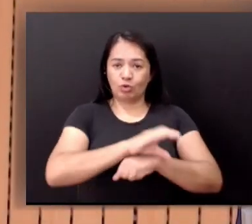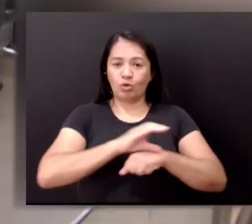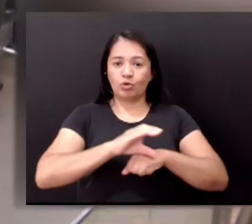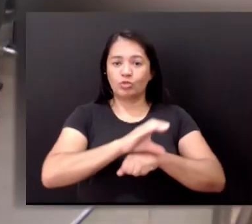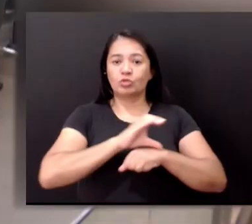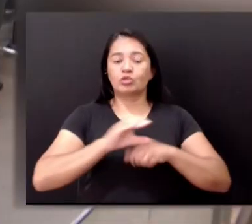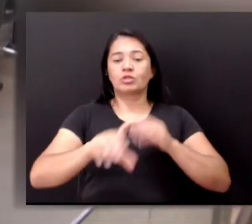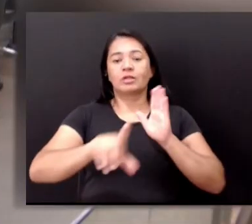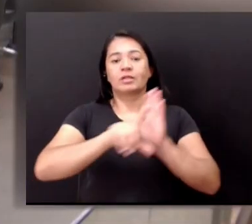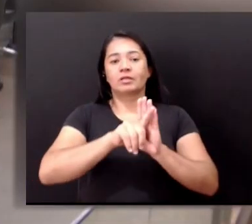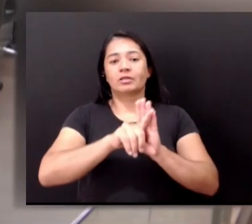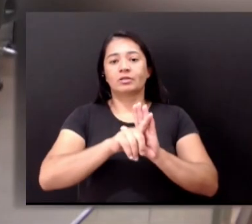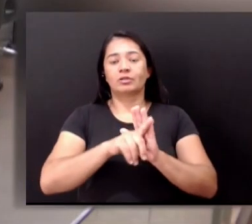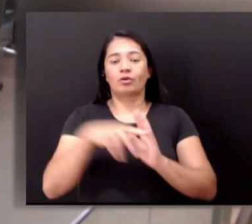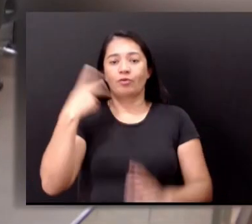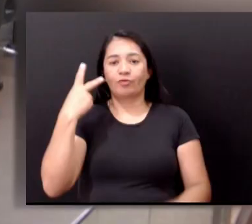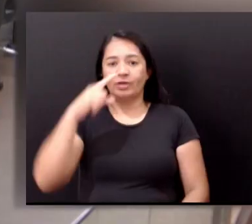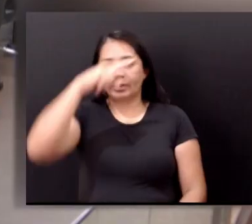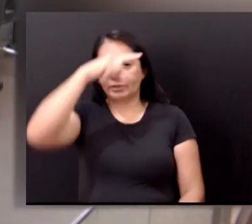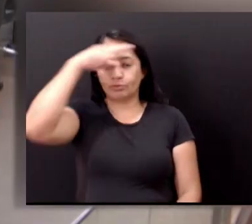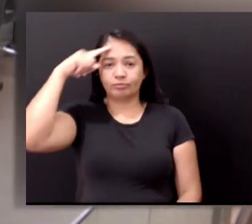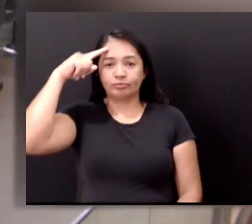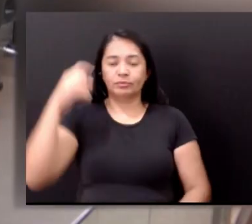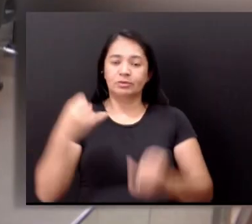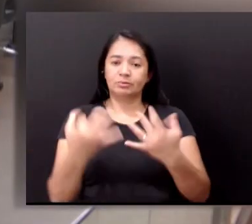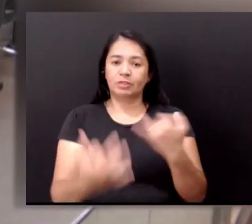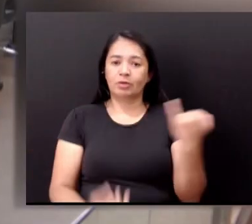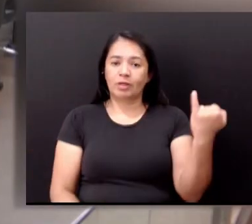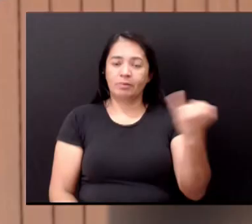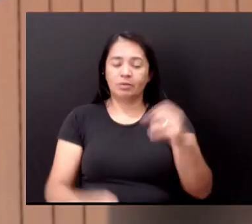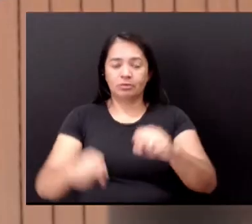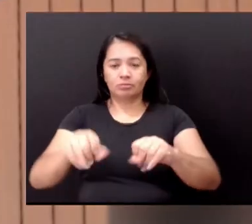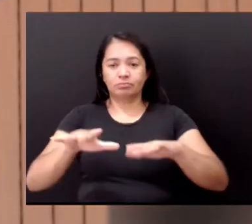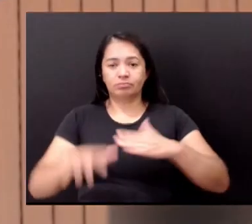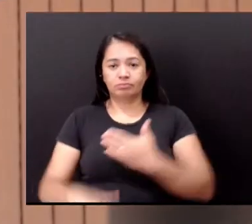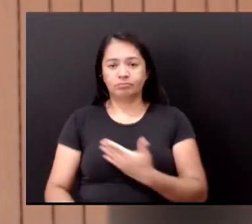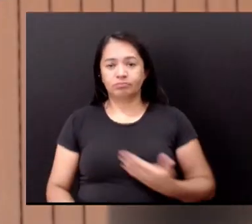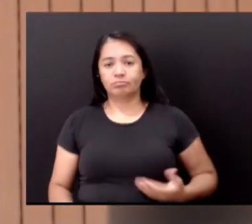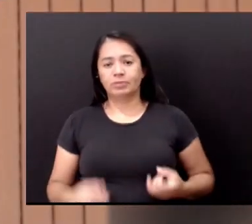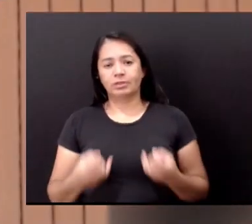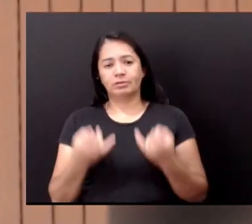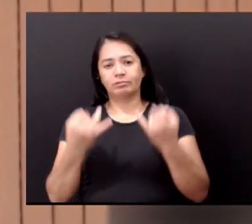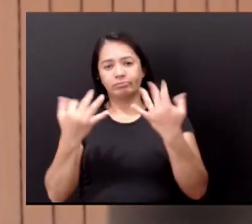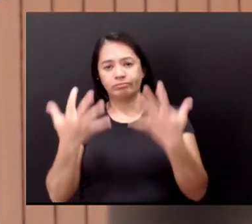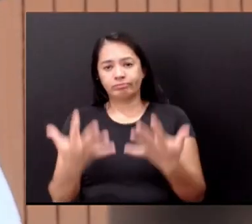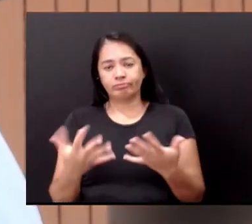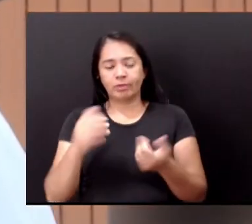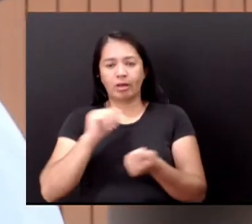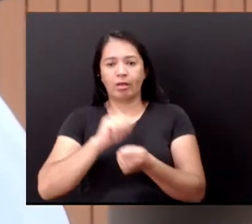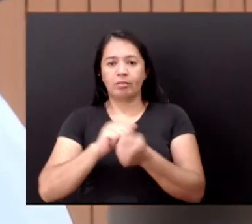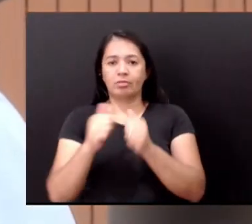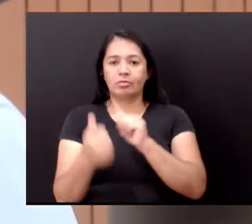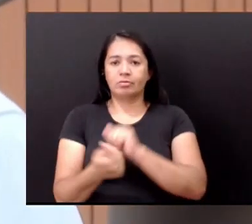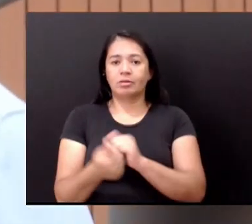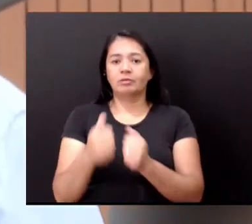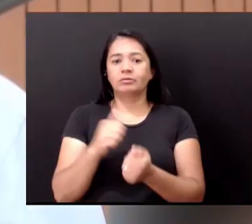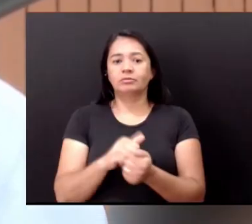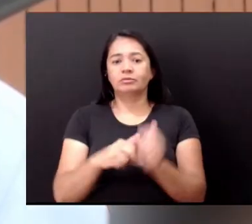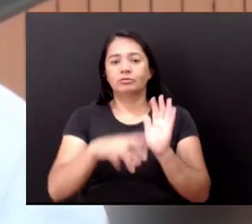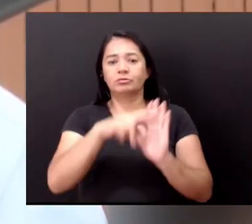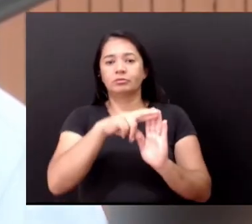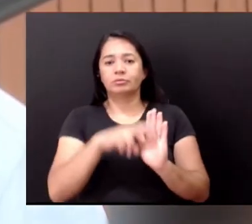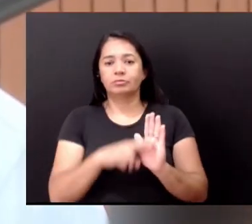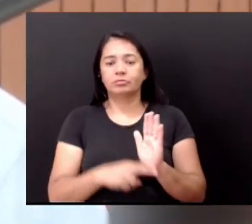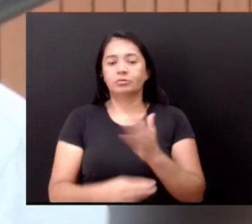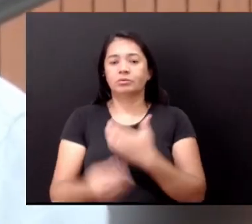Alejandro falou da importância da audiência pública para dar satisfação sobre as adequações e as alterações do regimento interno da casa. Esses